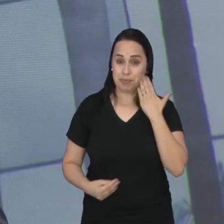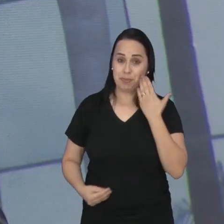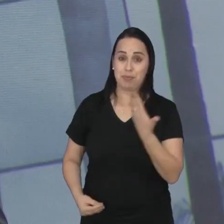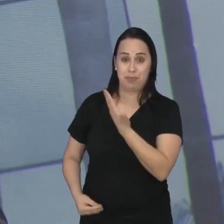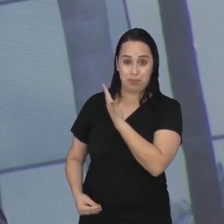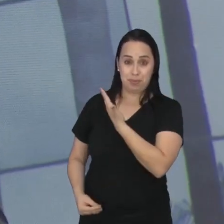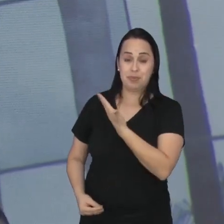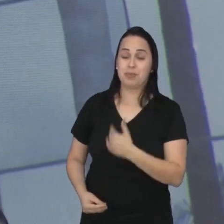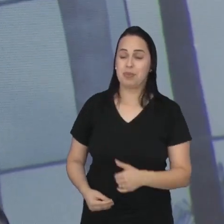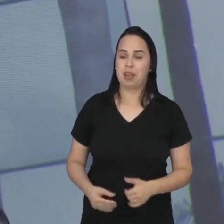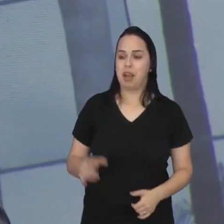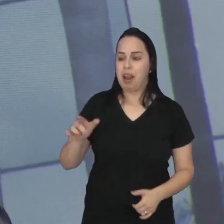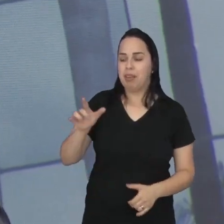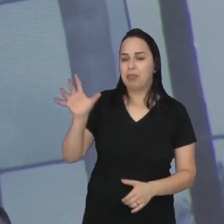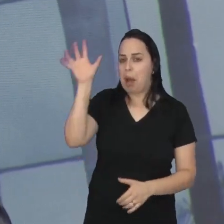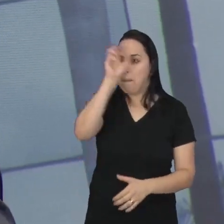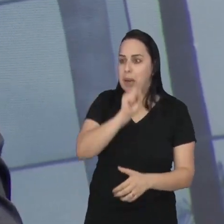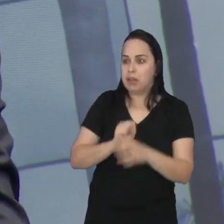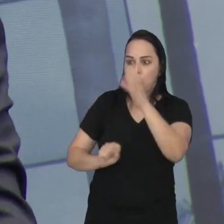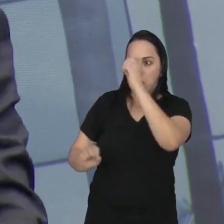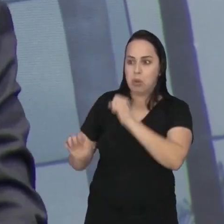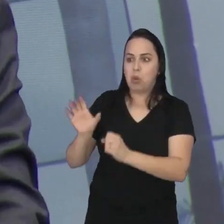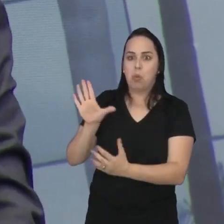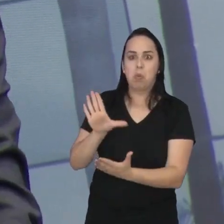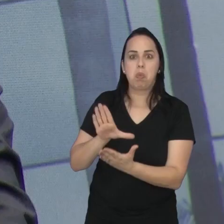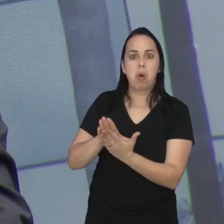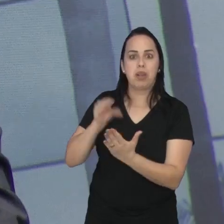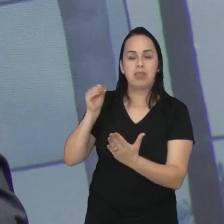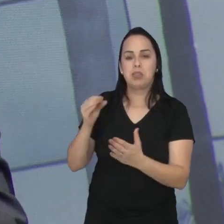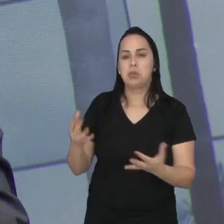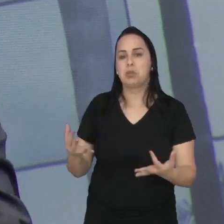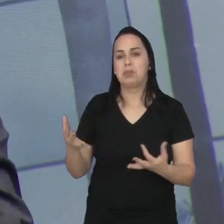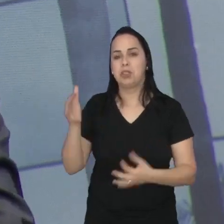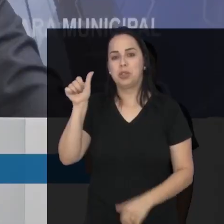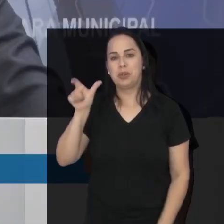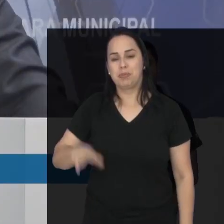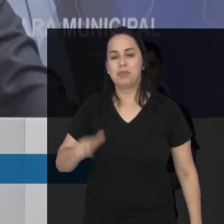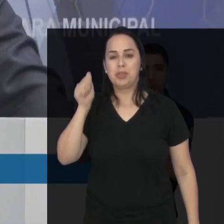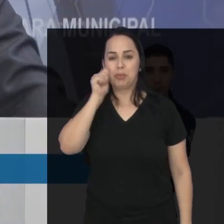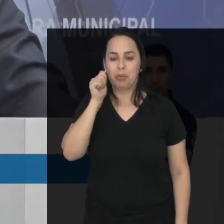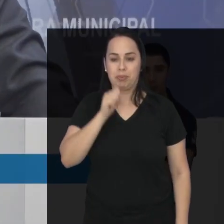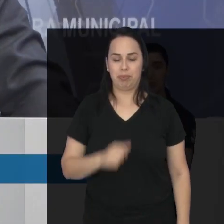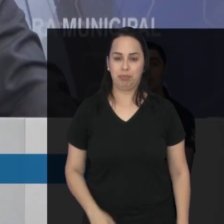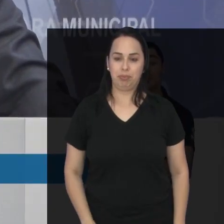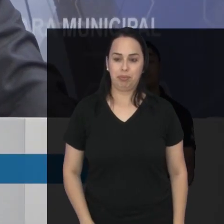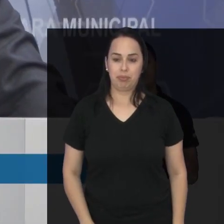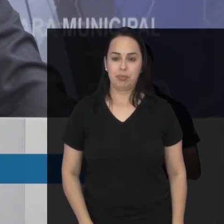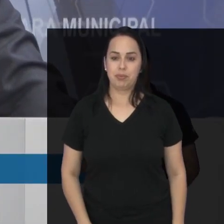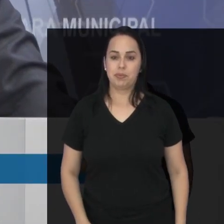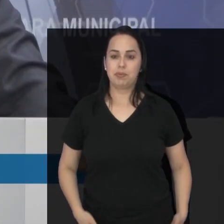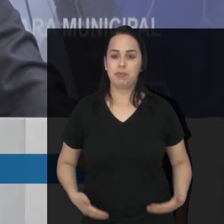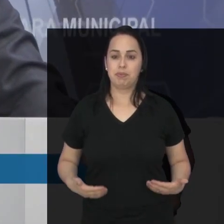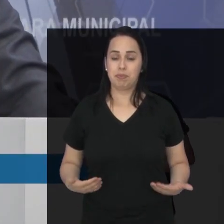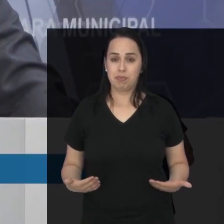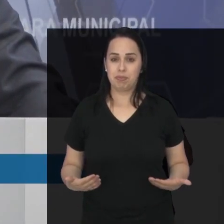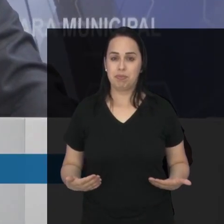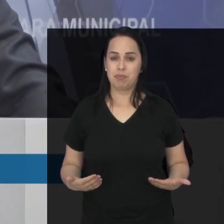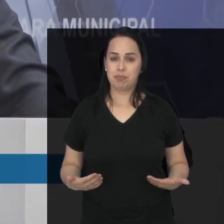homenageada reforçou o quanto aprendeu com a mãe, um exemplo de mulher. A minha mãe, e hoje eu